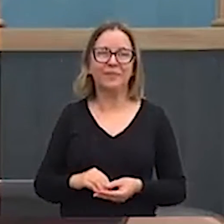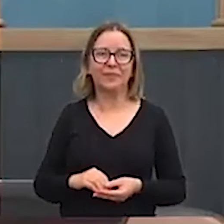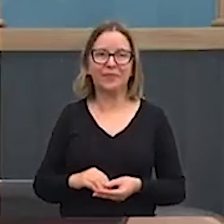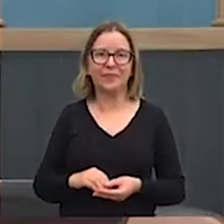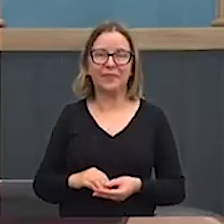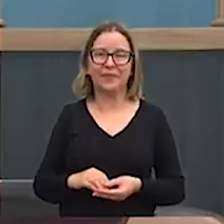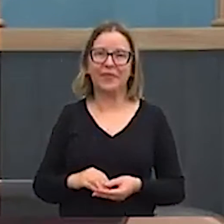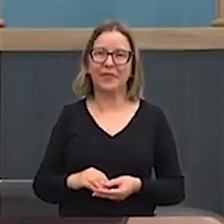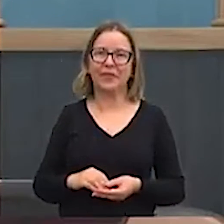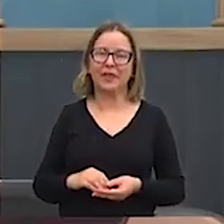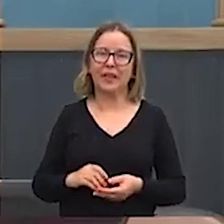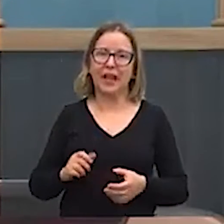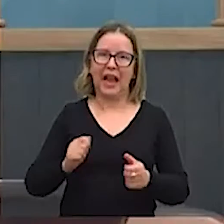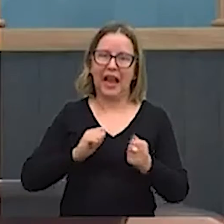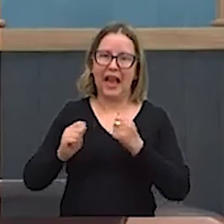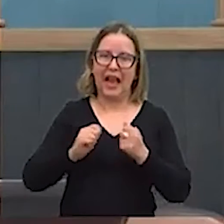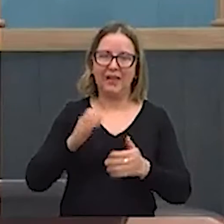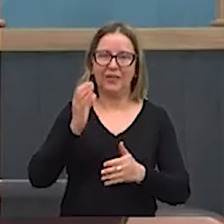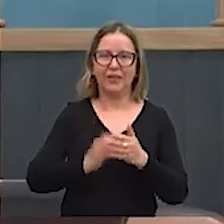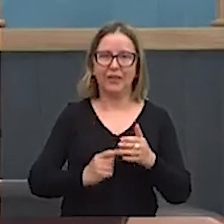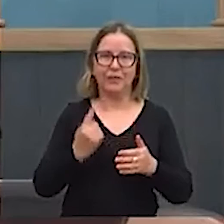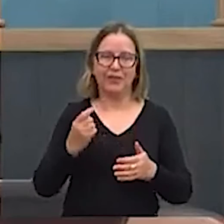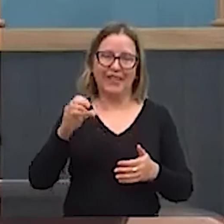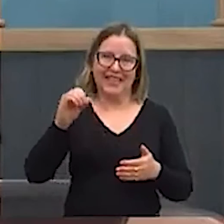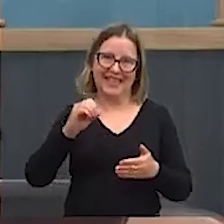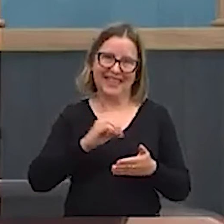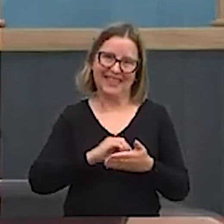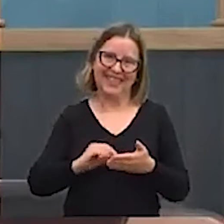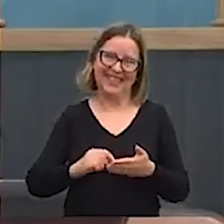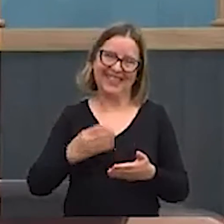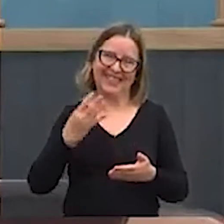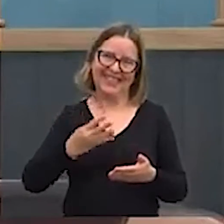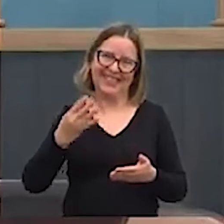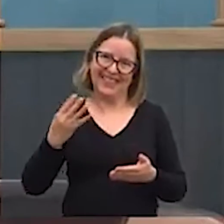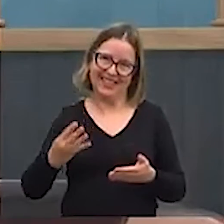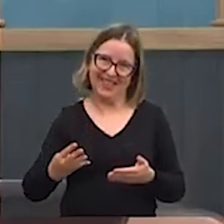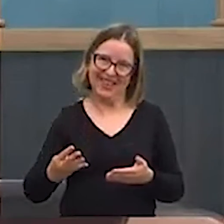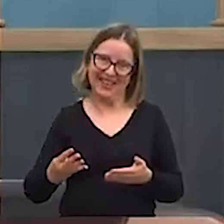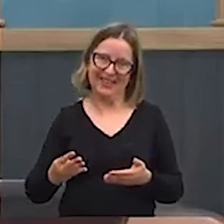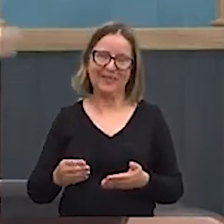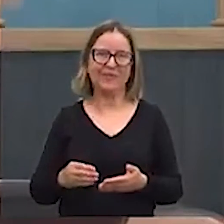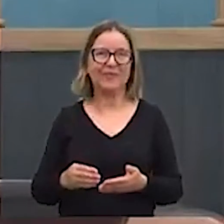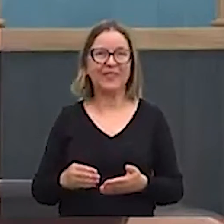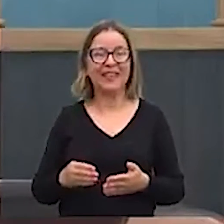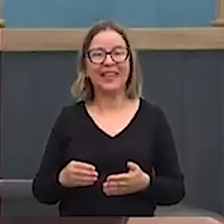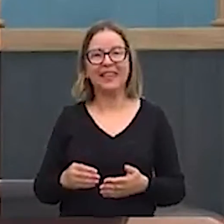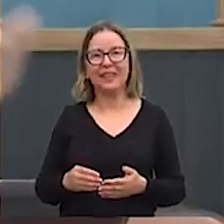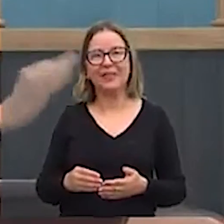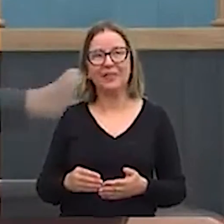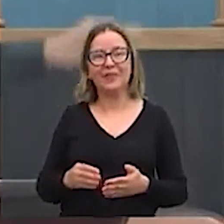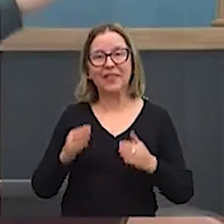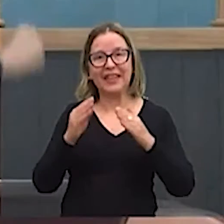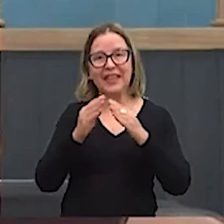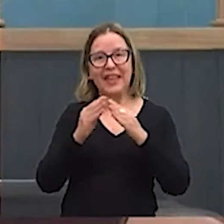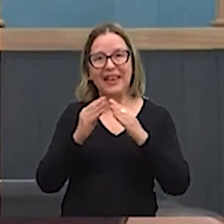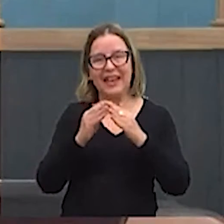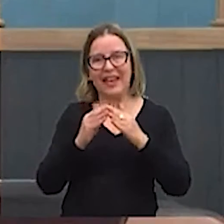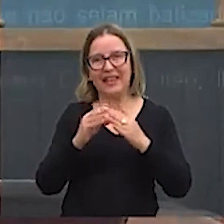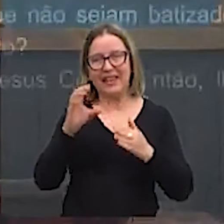Atos 10, 44. Atos 10, 44, na casa de Cornélio.